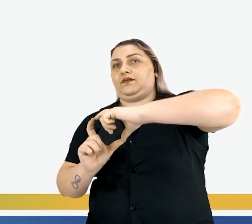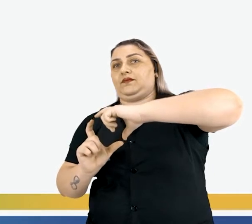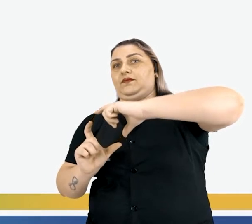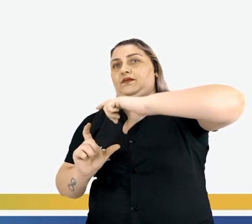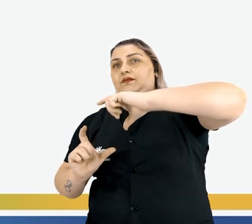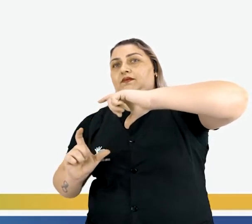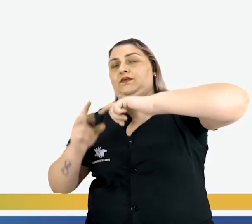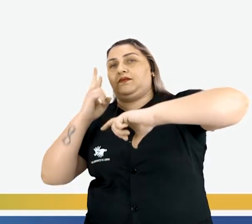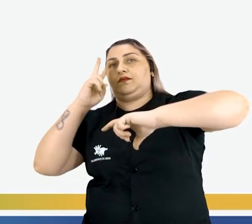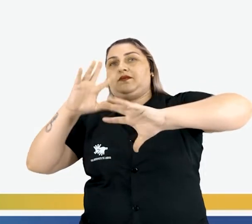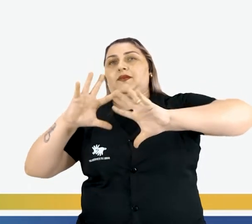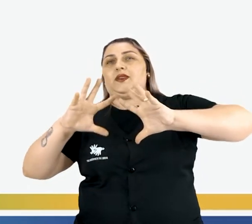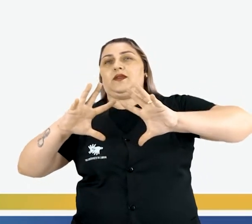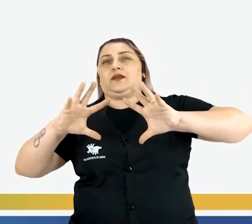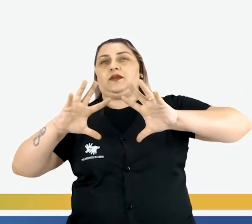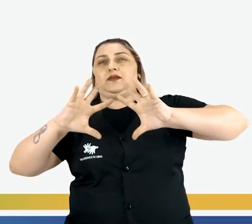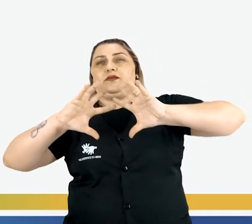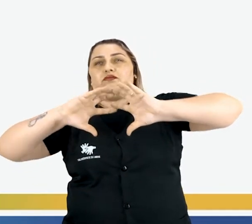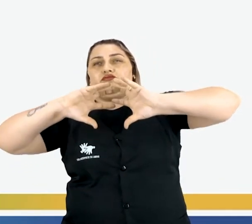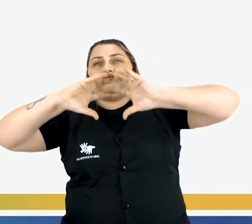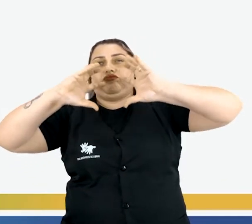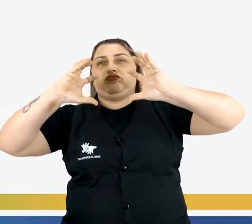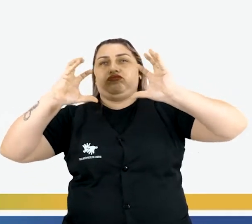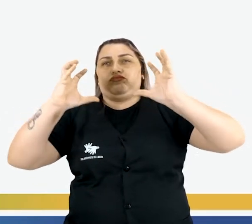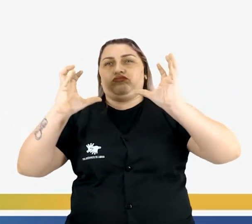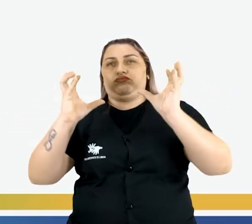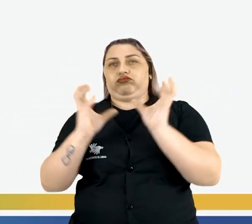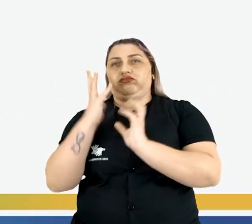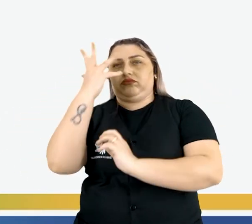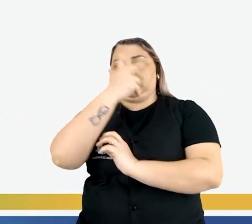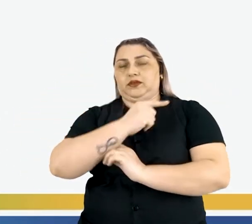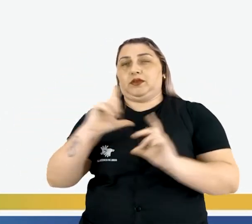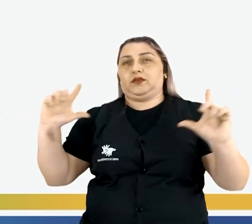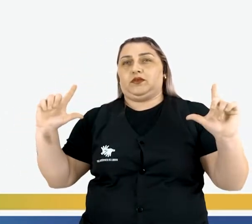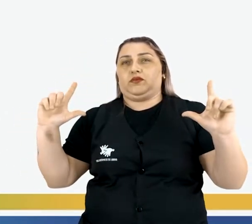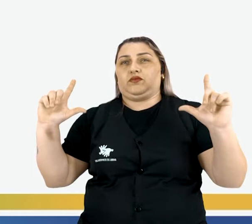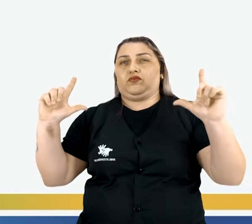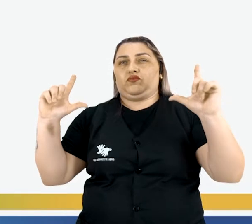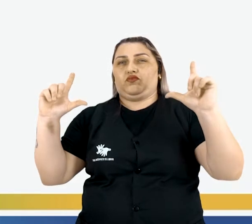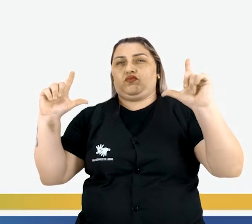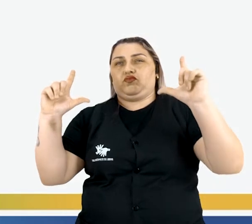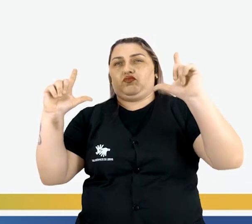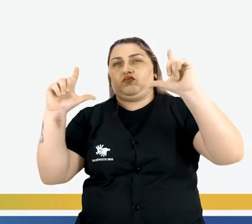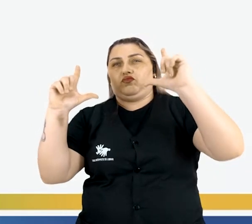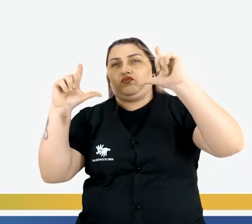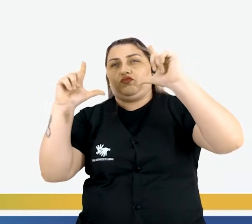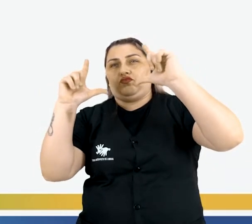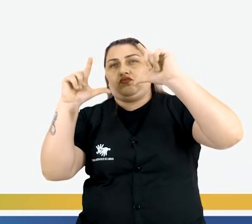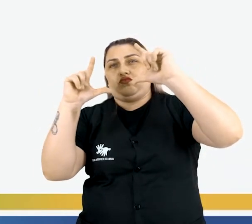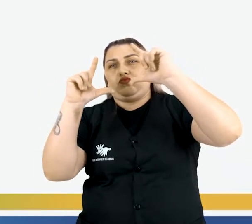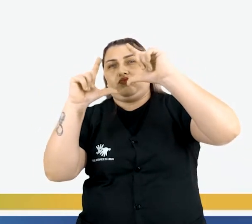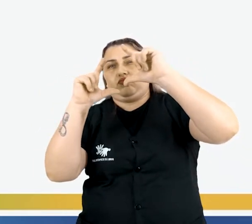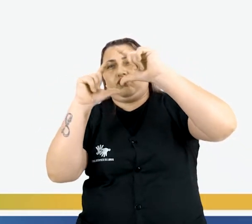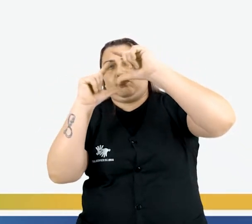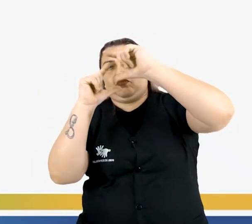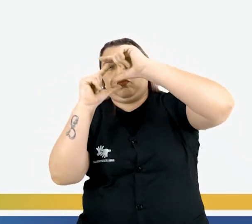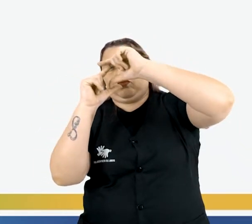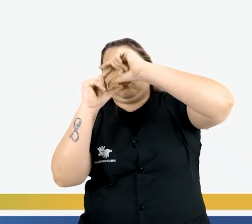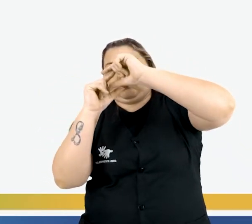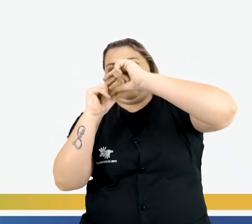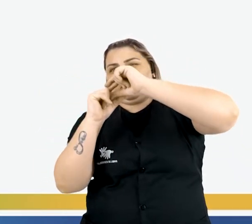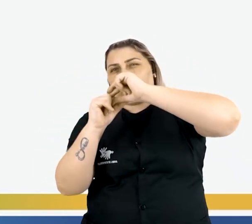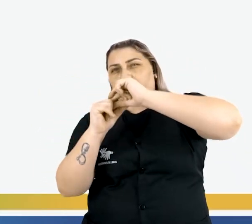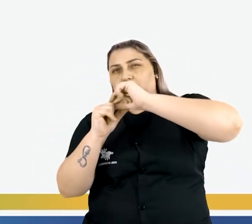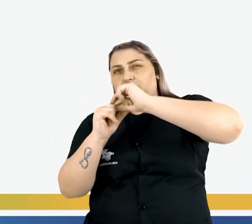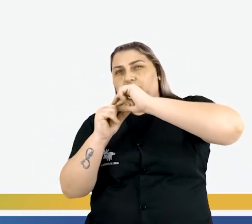gente vê aquela lua bem cheia, bem bonita. E a minguante é quando vai diminuindo, a gente quase não consegue mais ver a lua